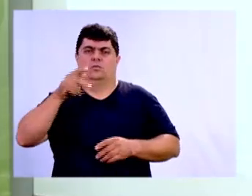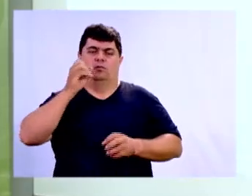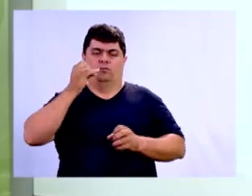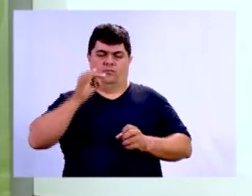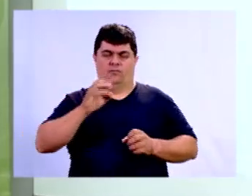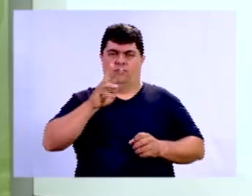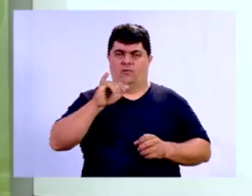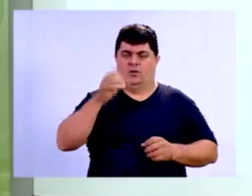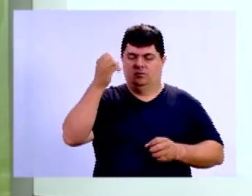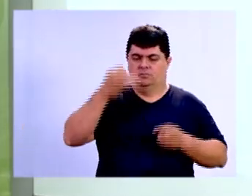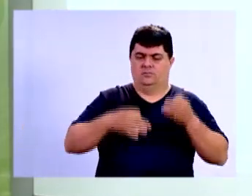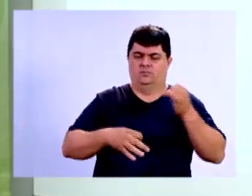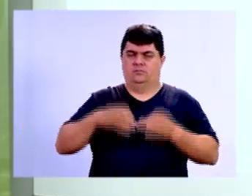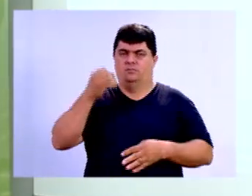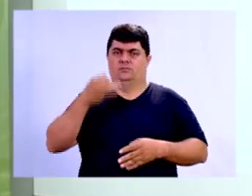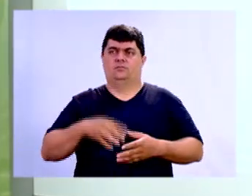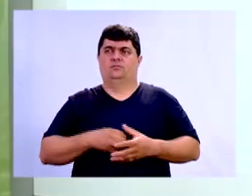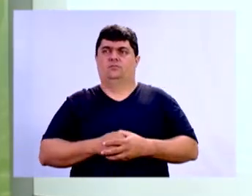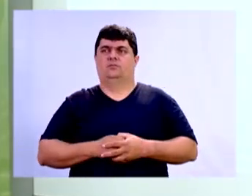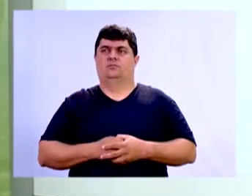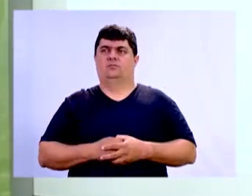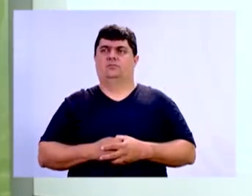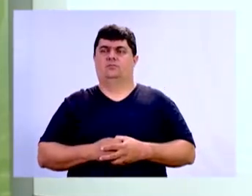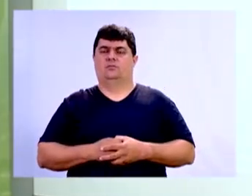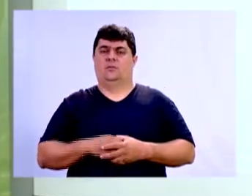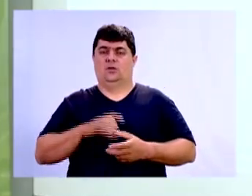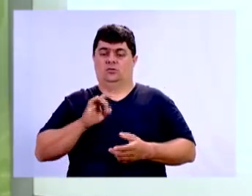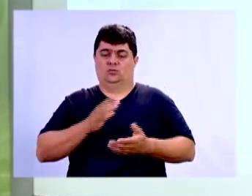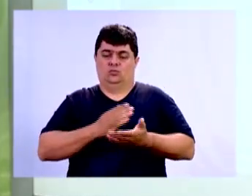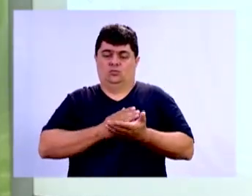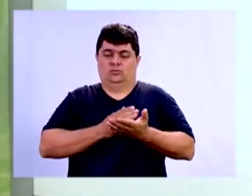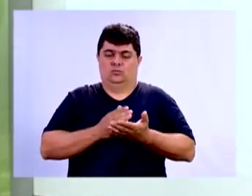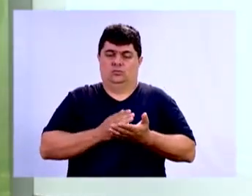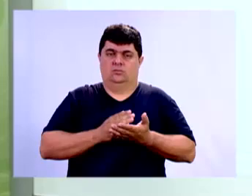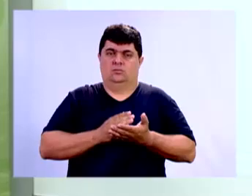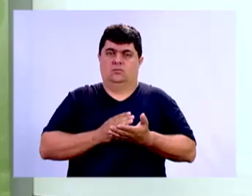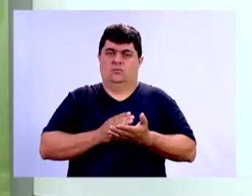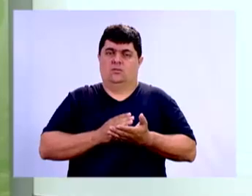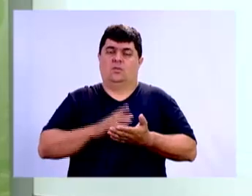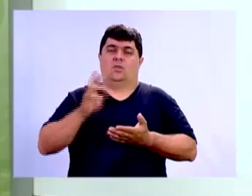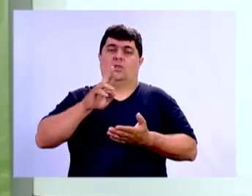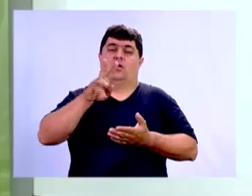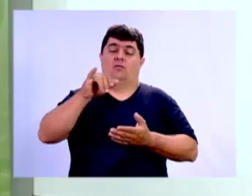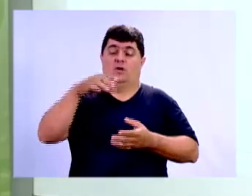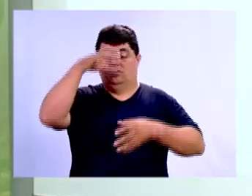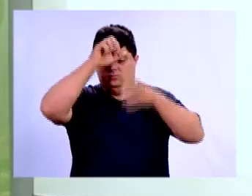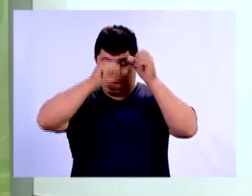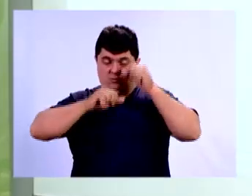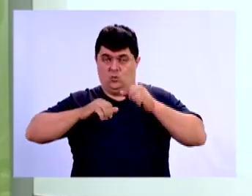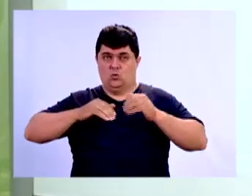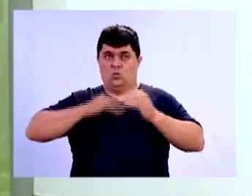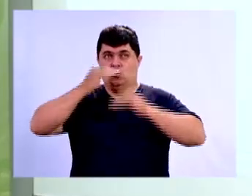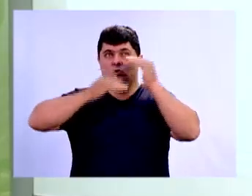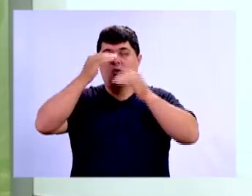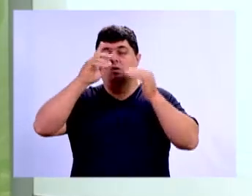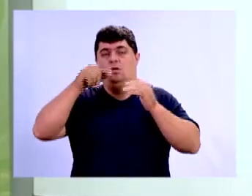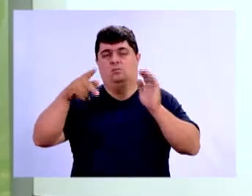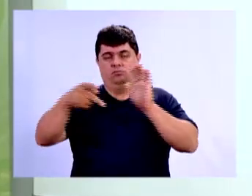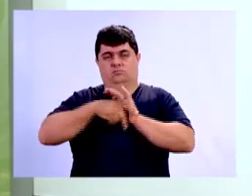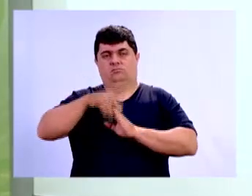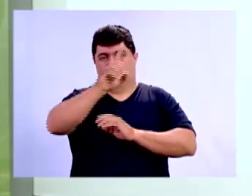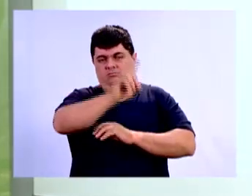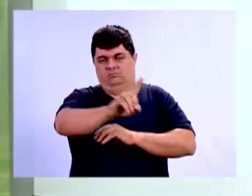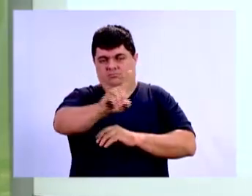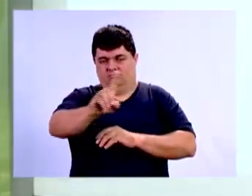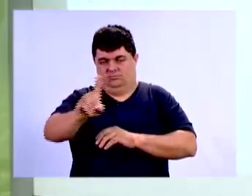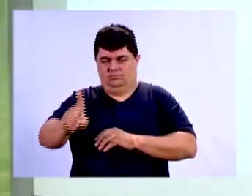aí. Isso aqui, como eu falei, é o embrião. Quem vai semear isso, quem vai